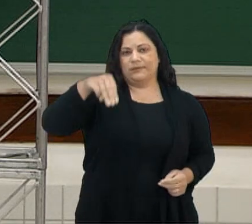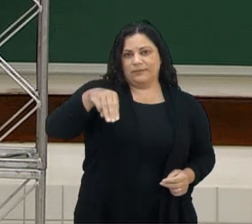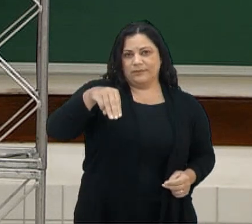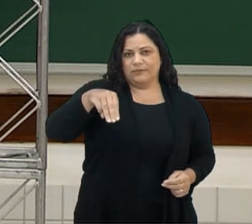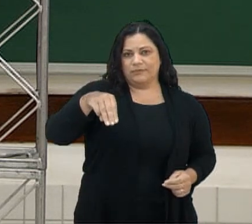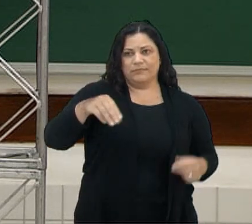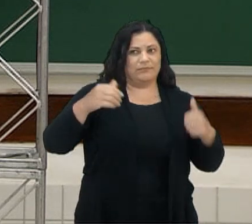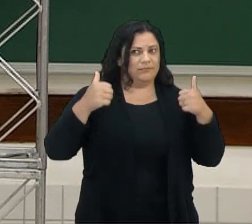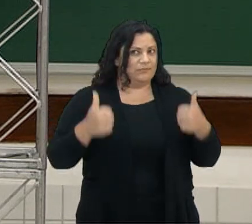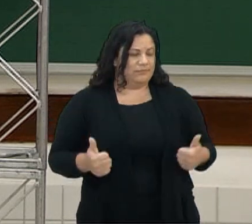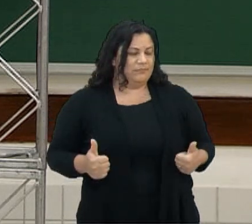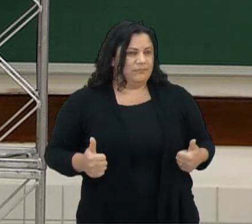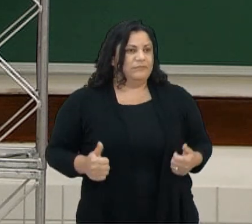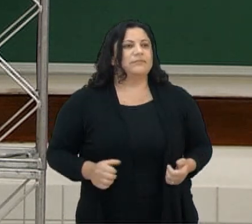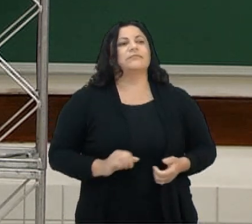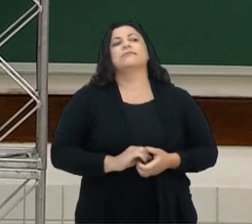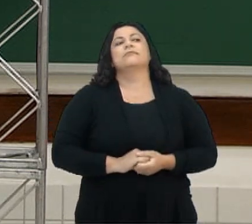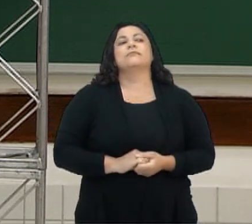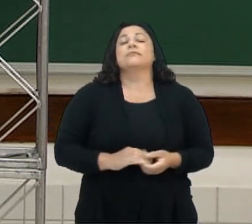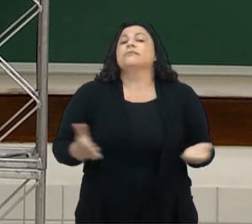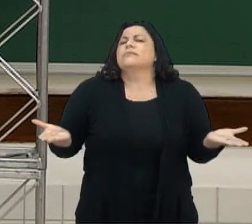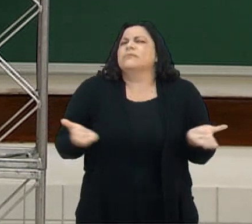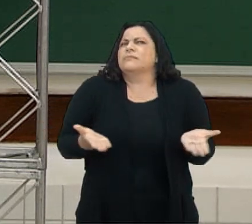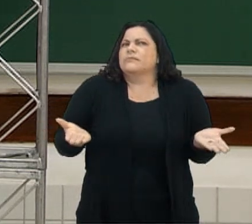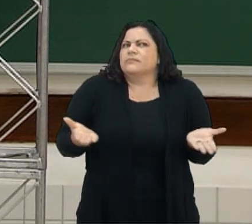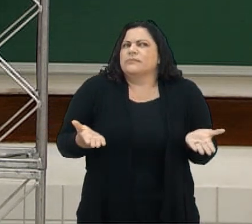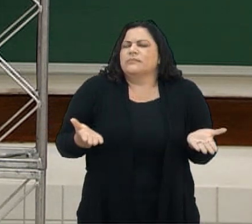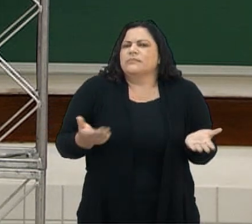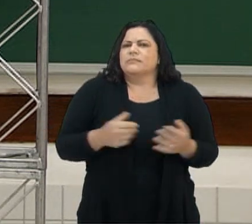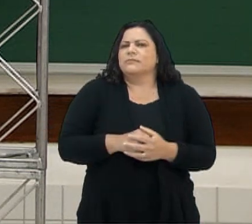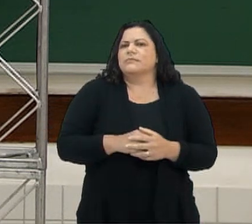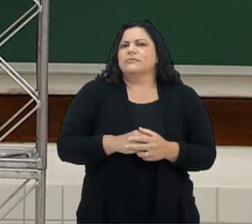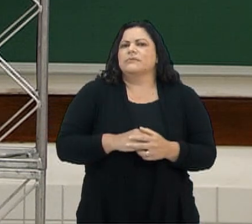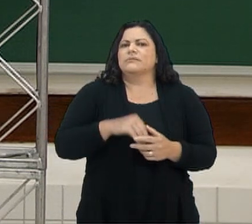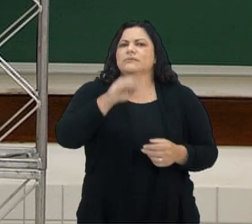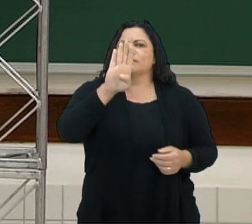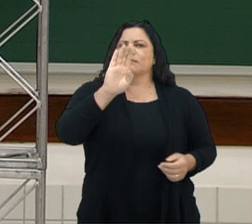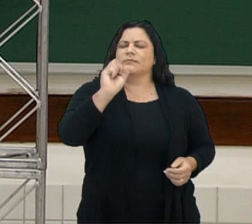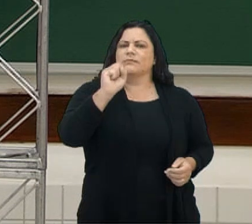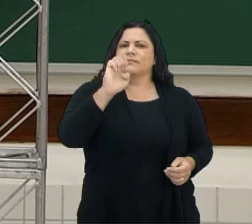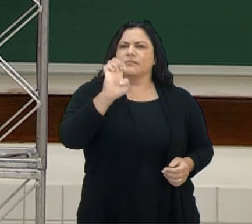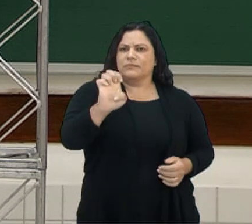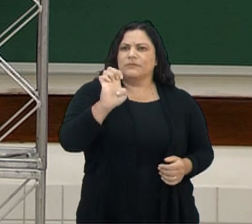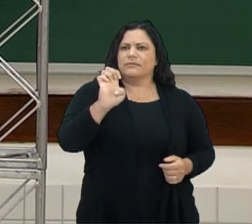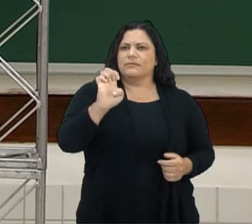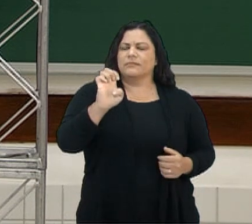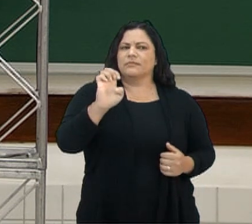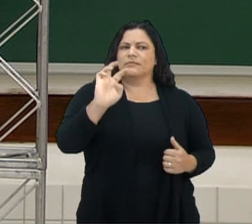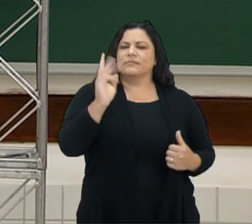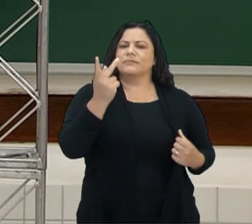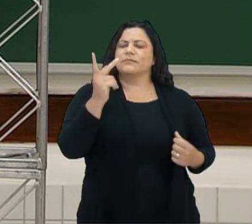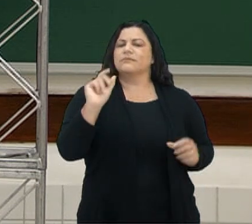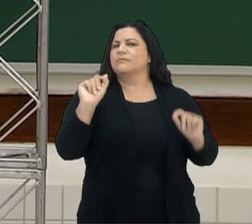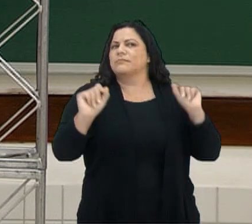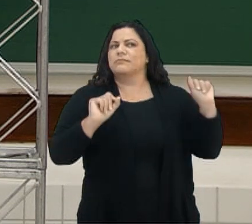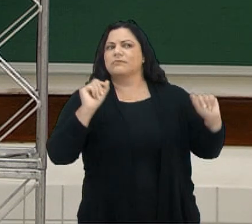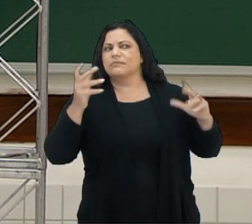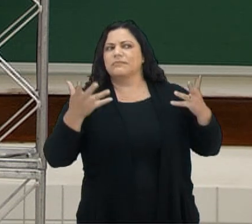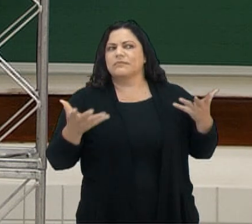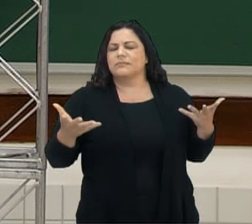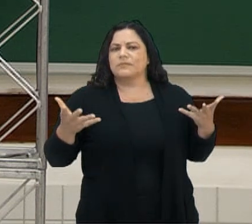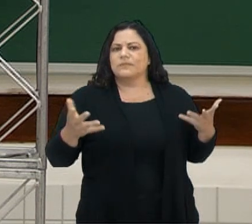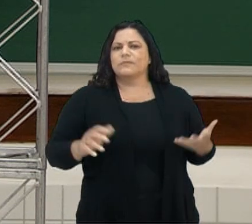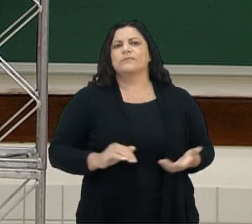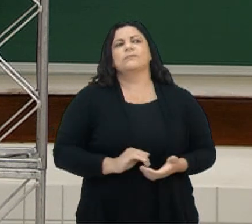altura do quadrado, do triângulo. Agora, vou fazer o quê? Com base na altura, que eu já sei, como é que fica aqui então? O